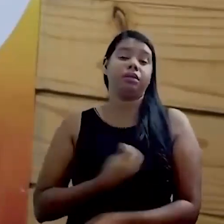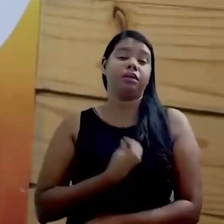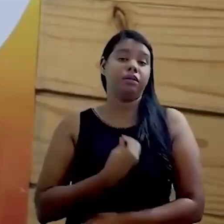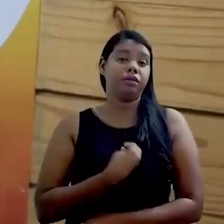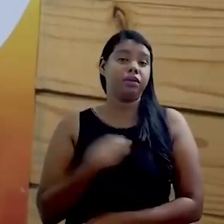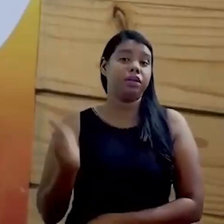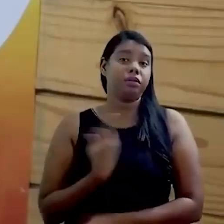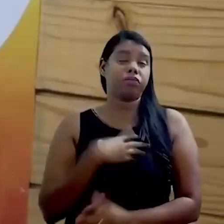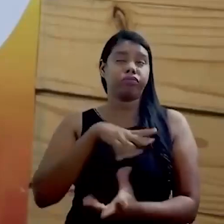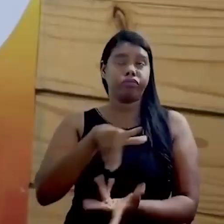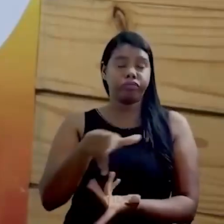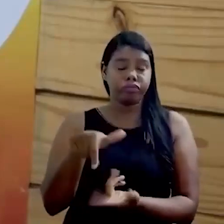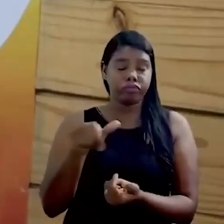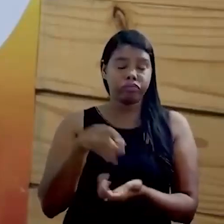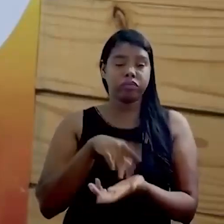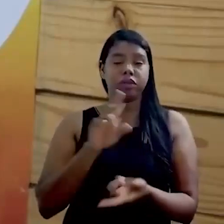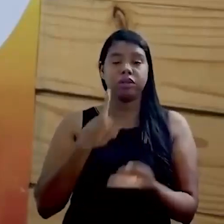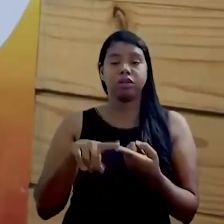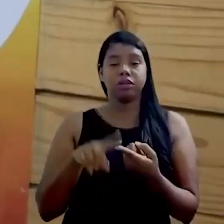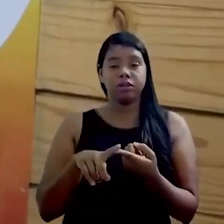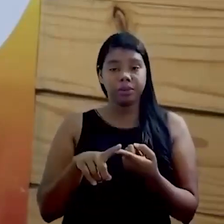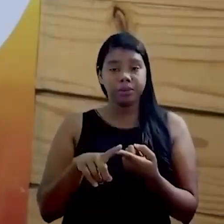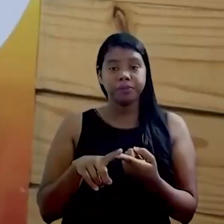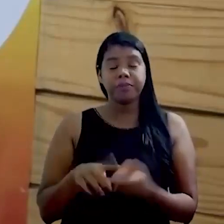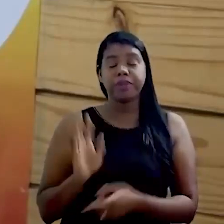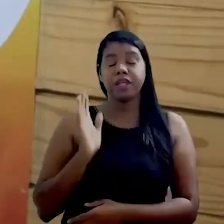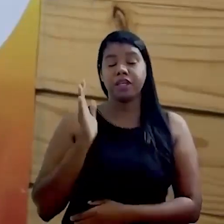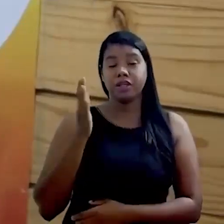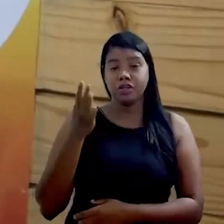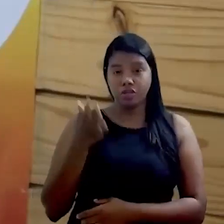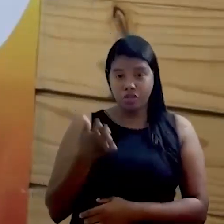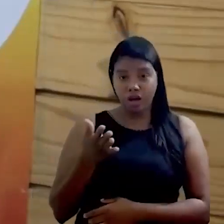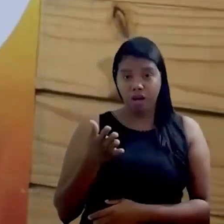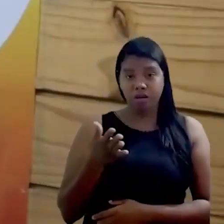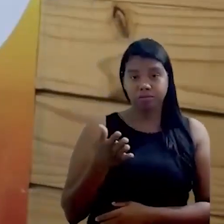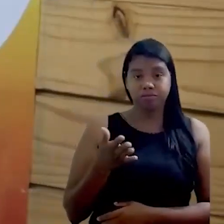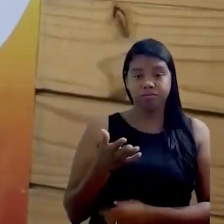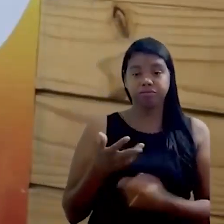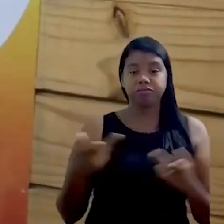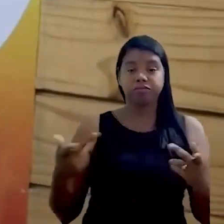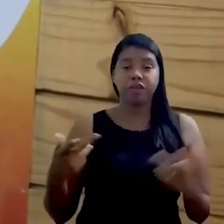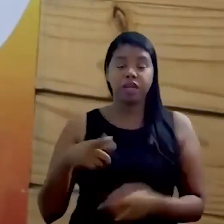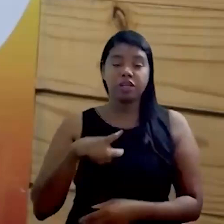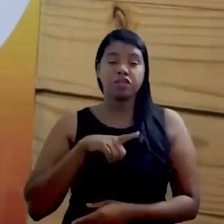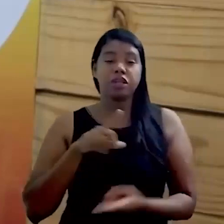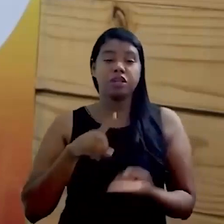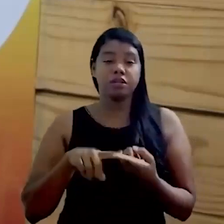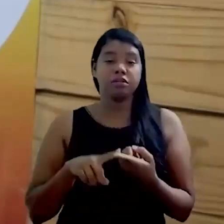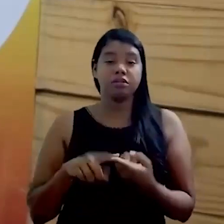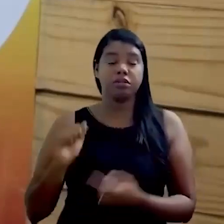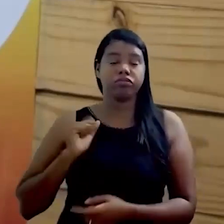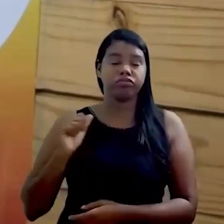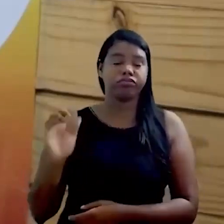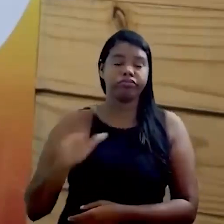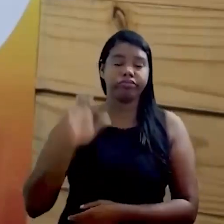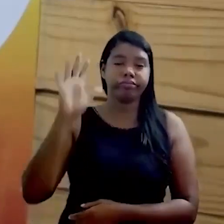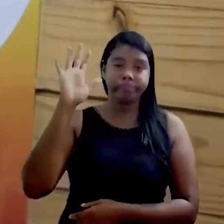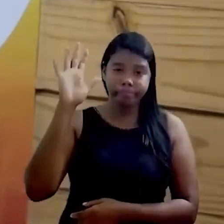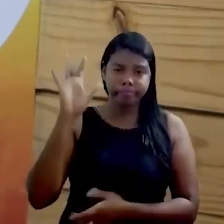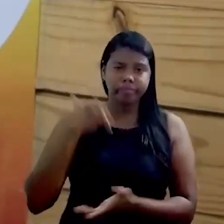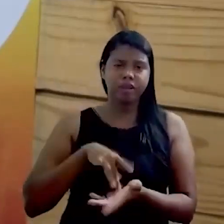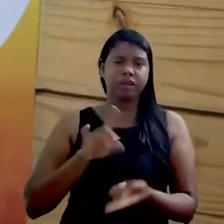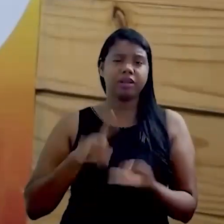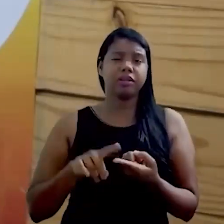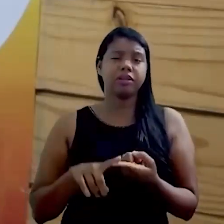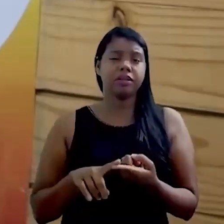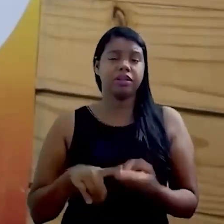menos, mas por outro lado, a gente ainda ter esse consumo consciente ainda é caro. Então as alternativas